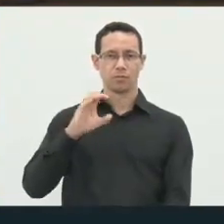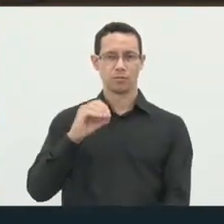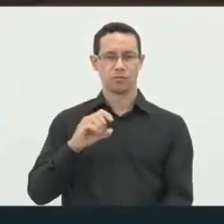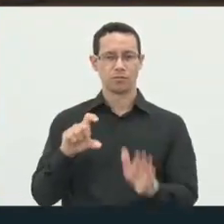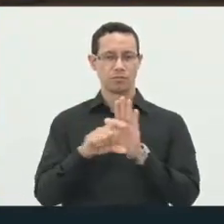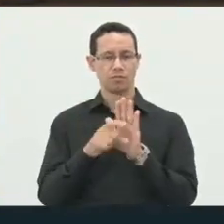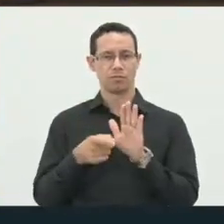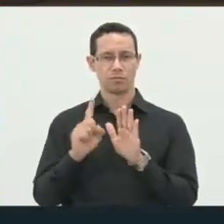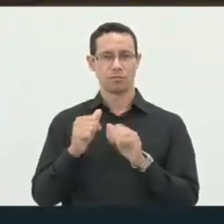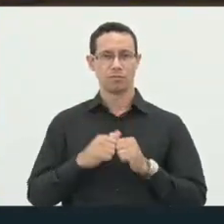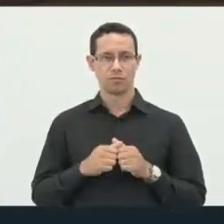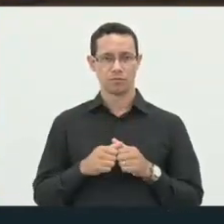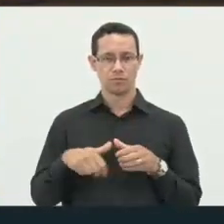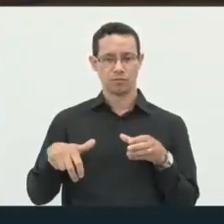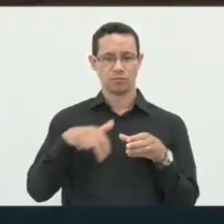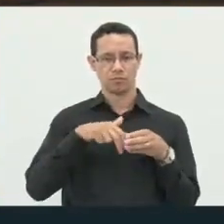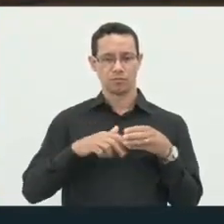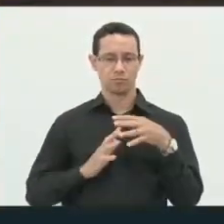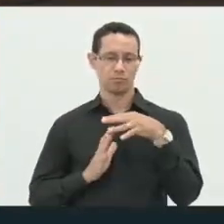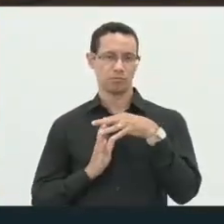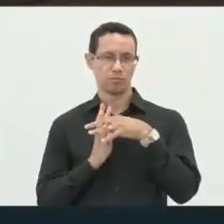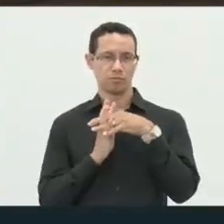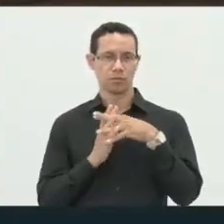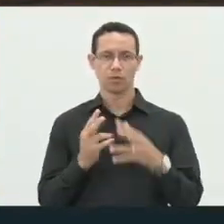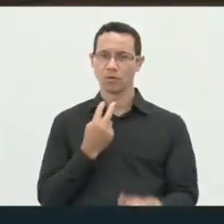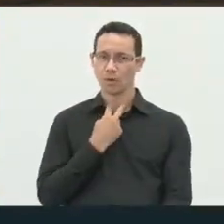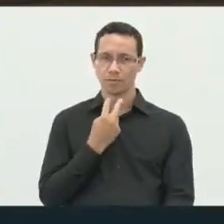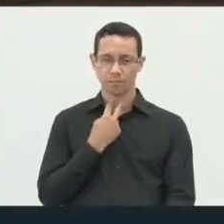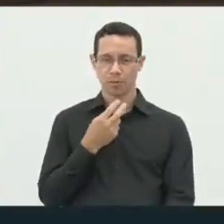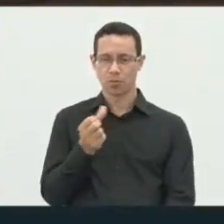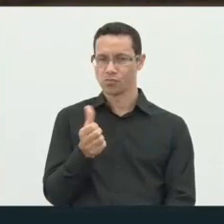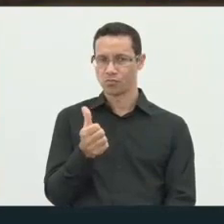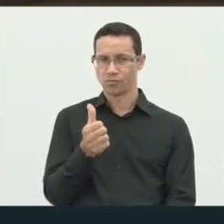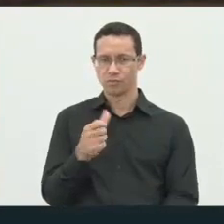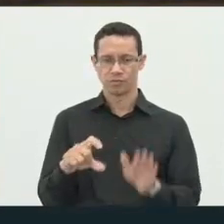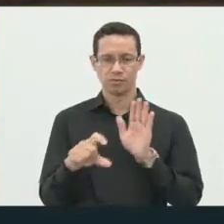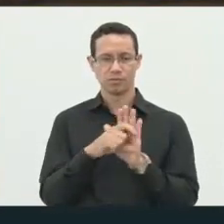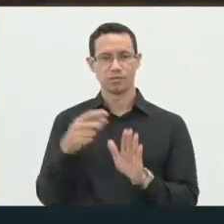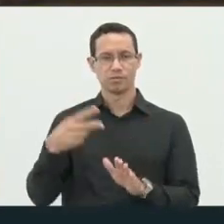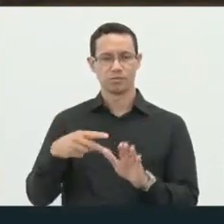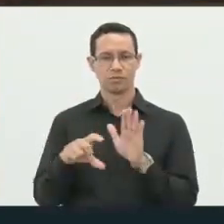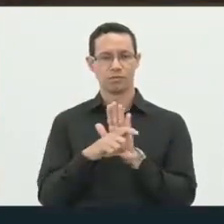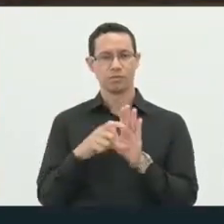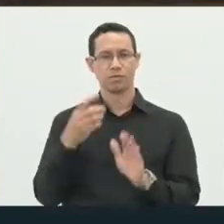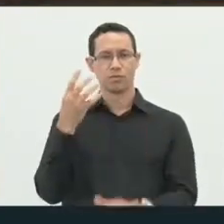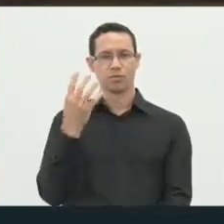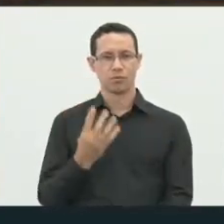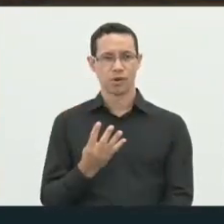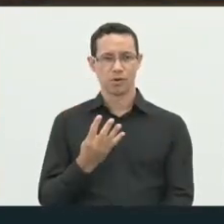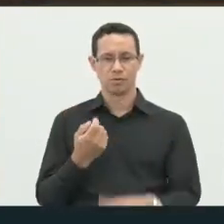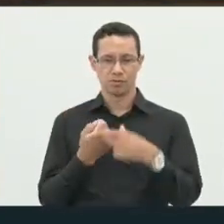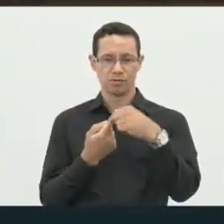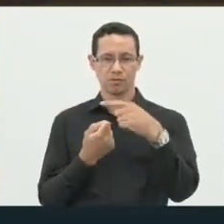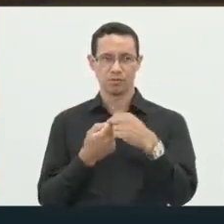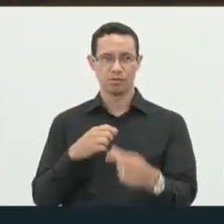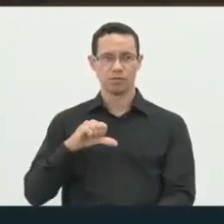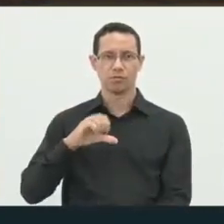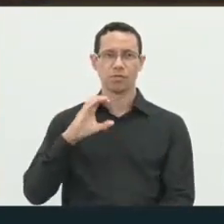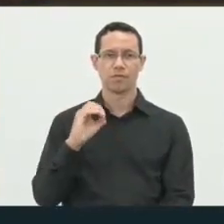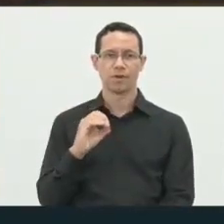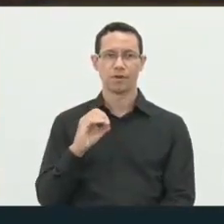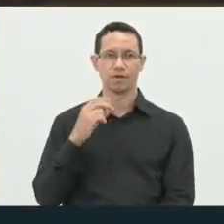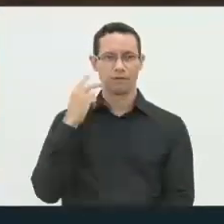não poderá ultrapassar a 11 inciso segundo do Parágrafo 4º do artigo 90 a vereadora